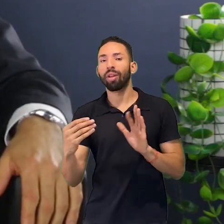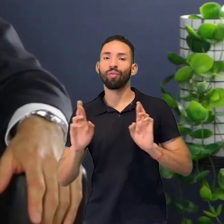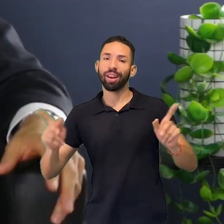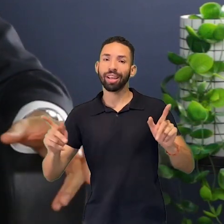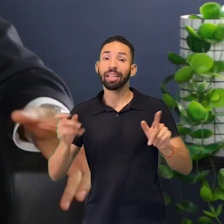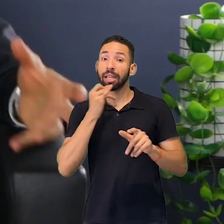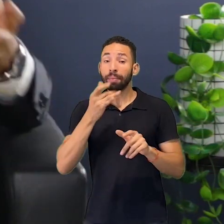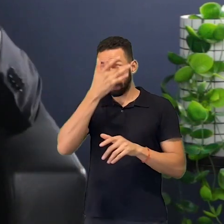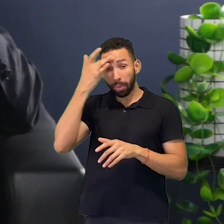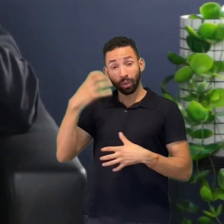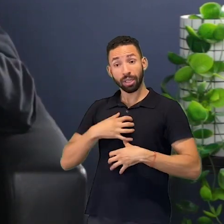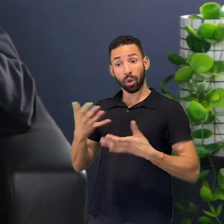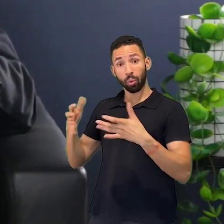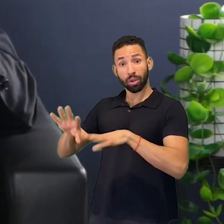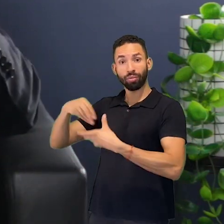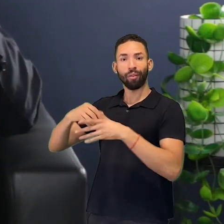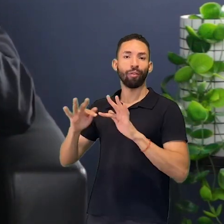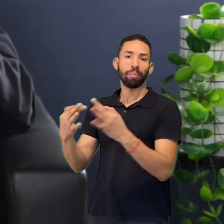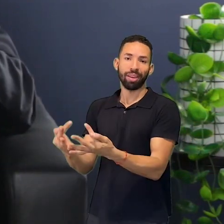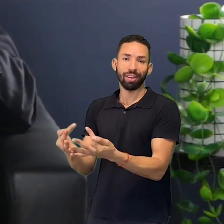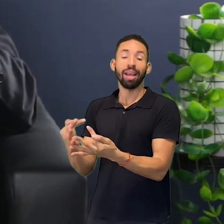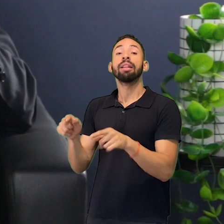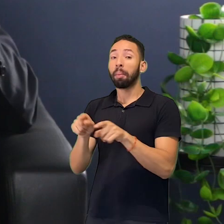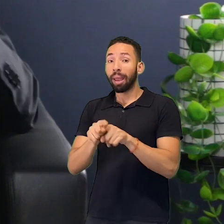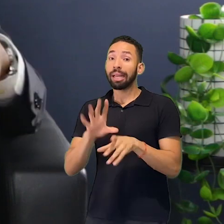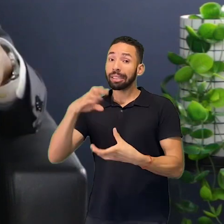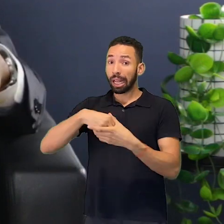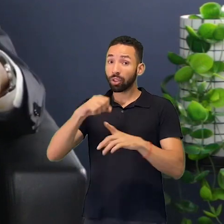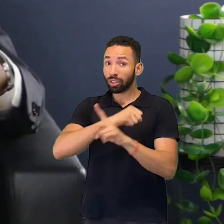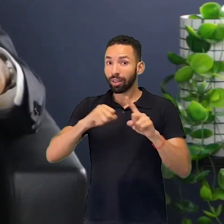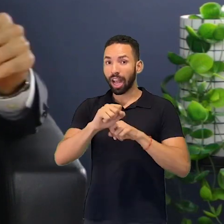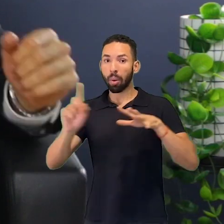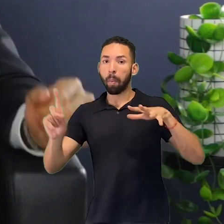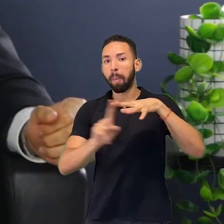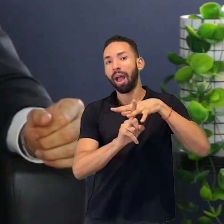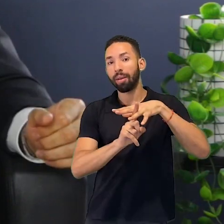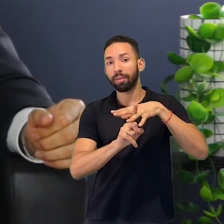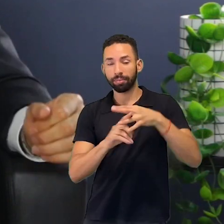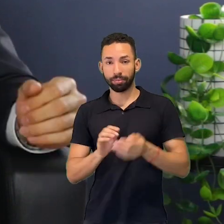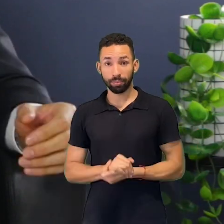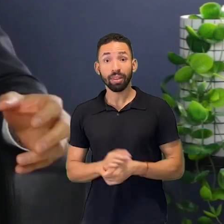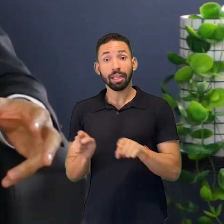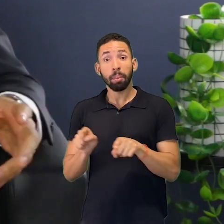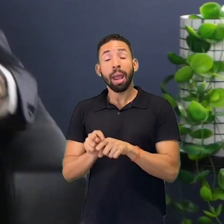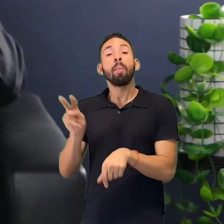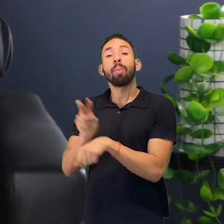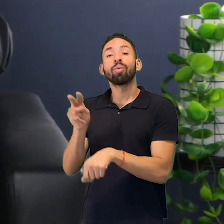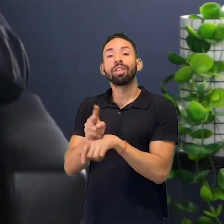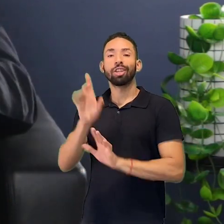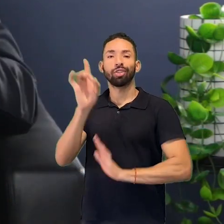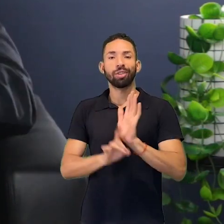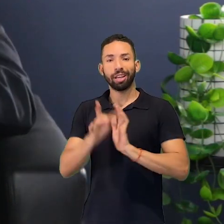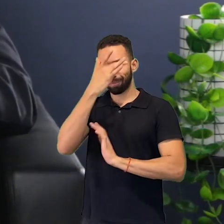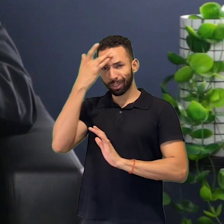que é um modelo de inclusão dessas pessoas na família, na sociedade, e também um modelo de